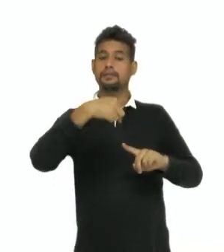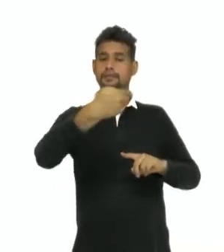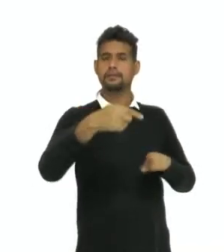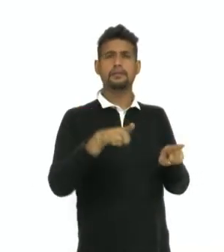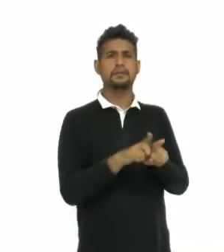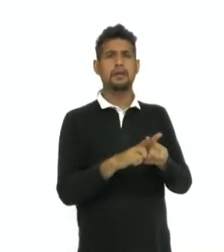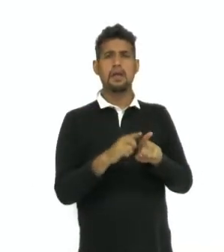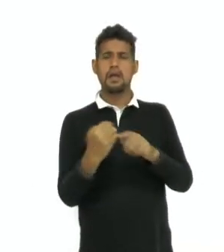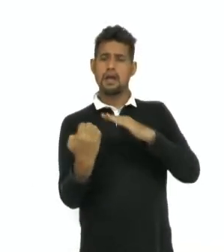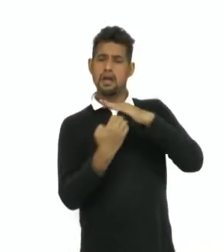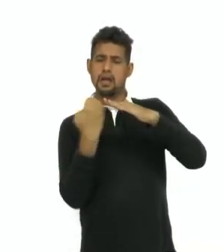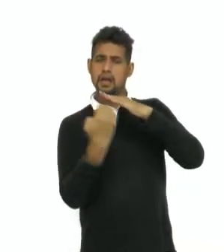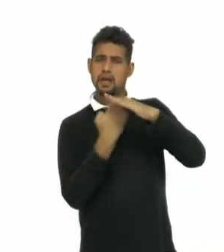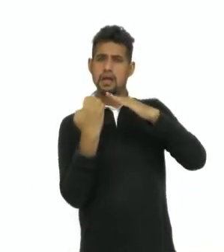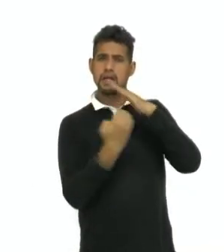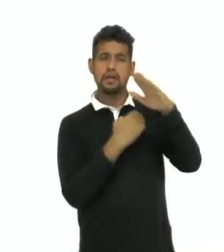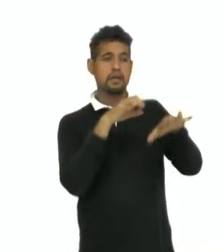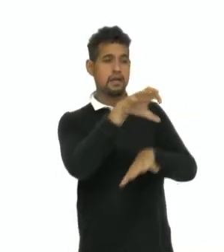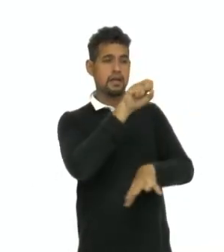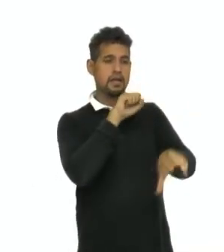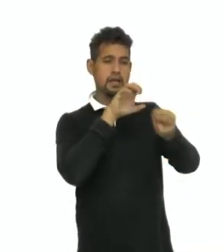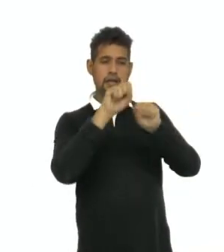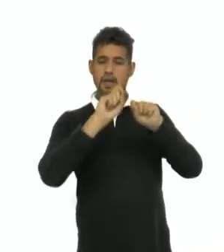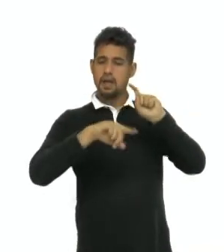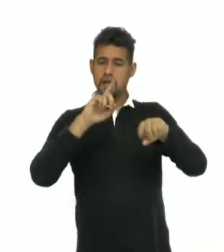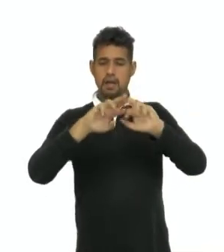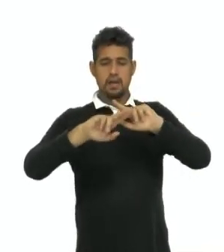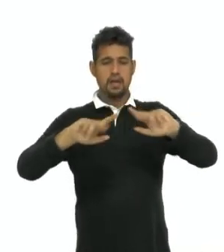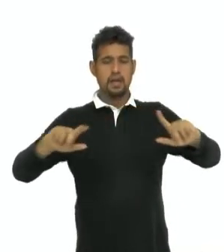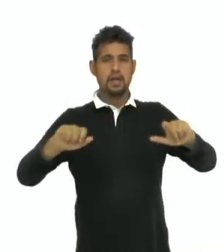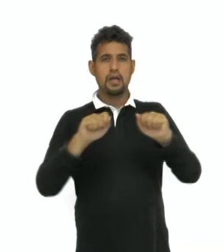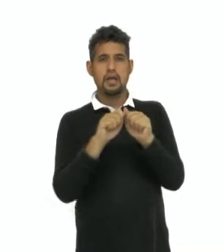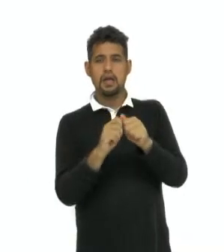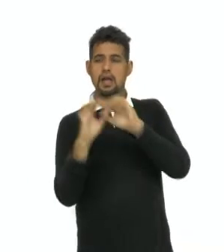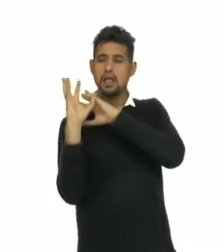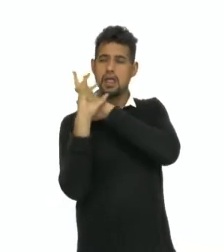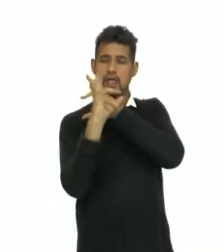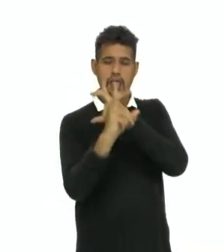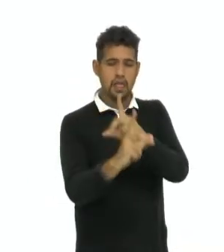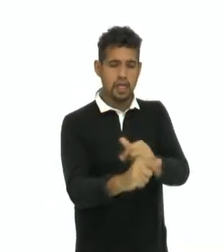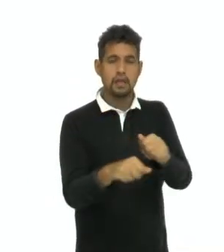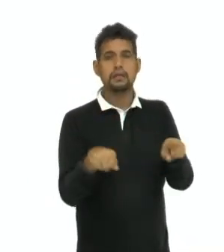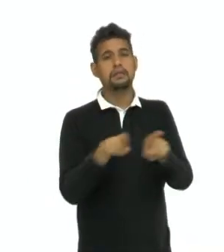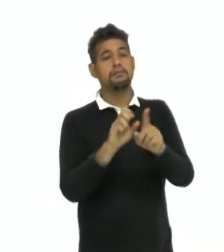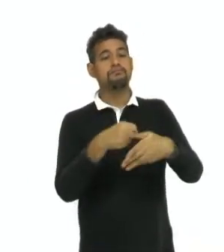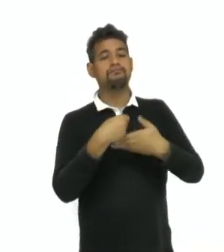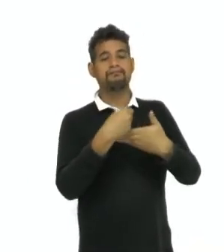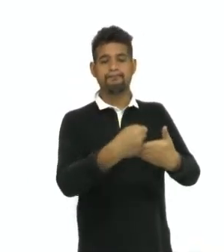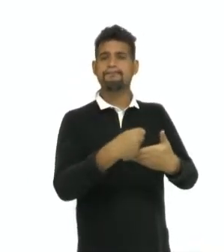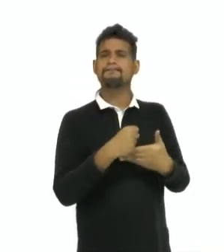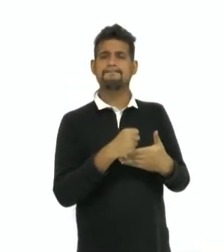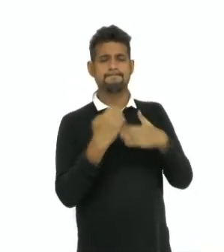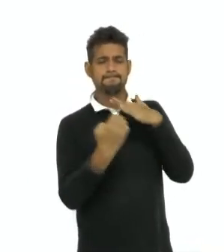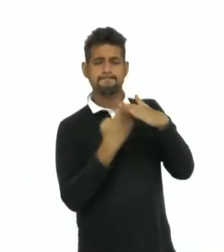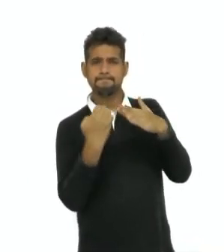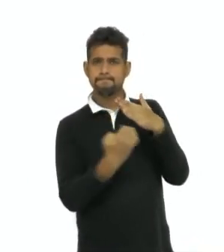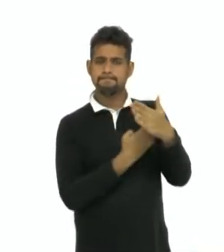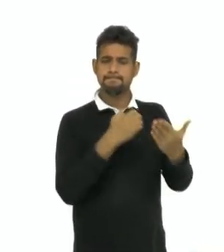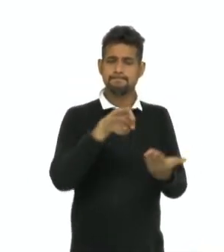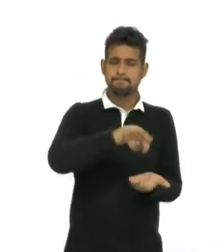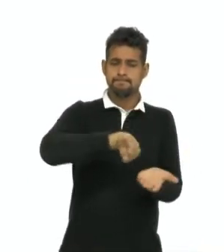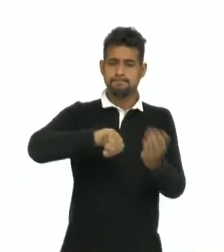a indústria vai recolher esse material, fazer uma triagem, levar para a indústria de reciclagem,